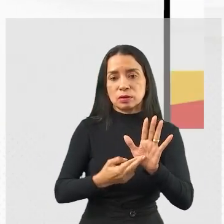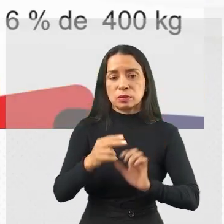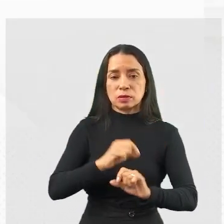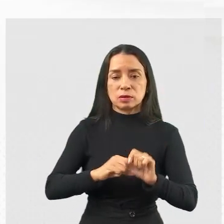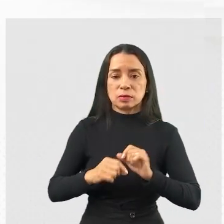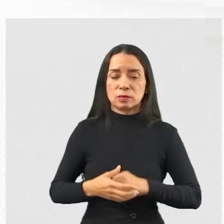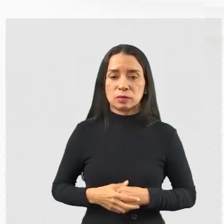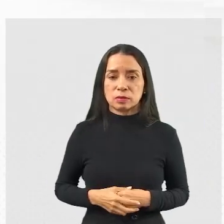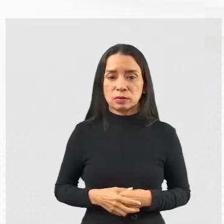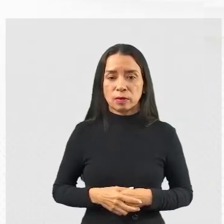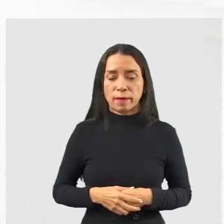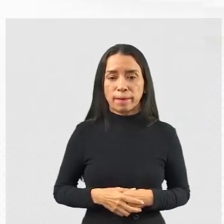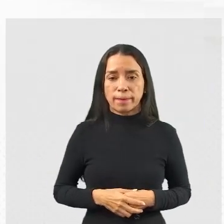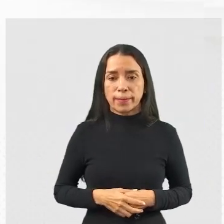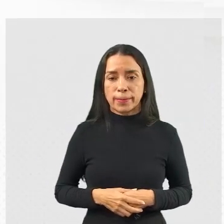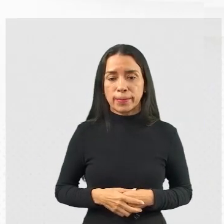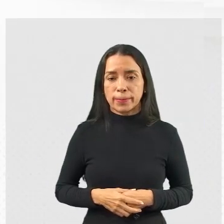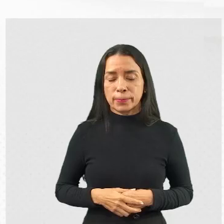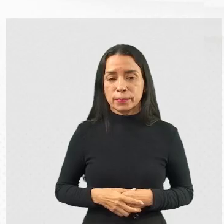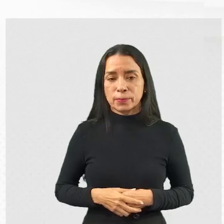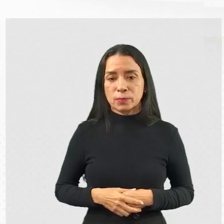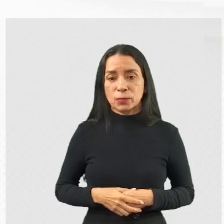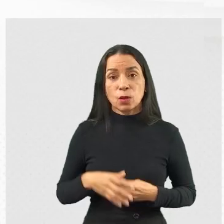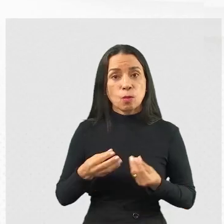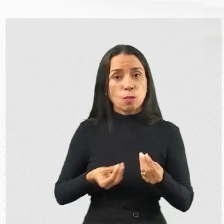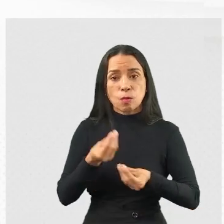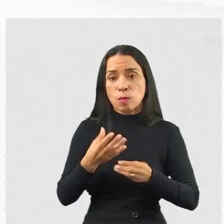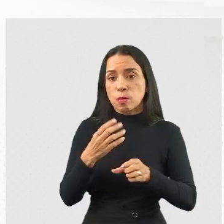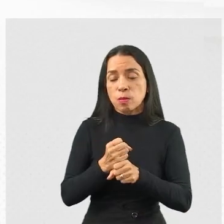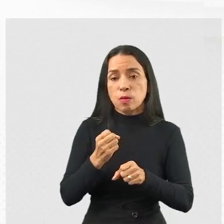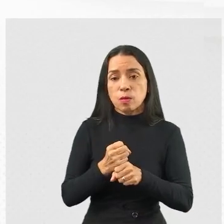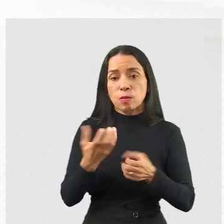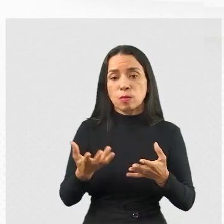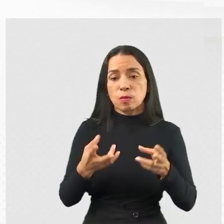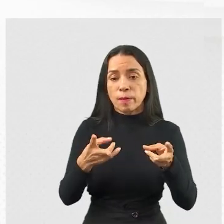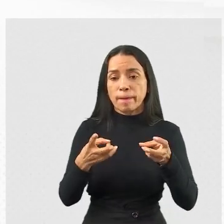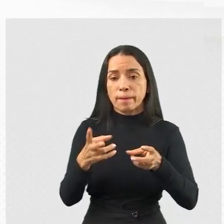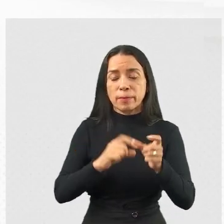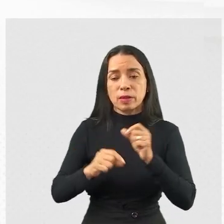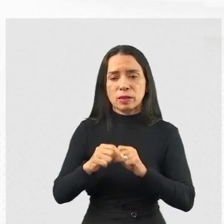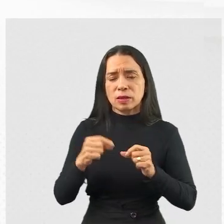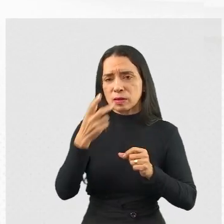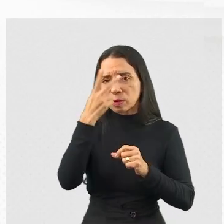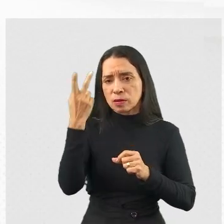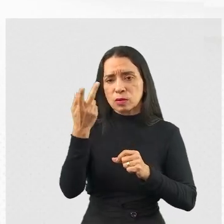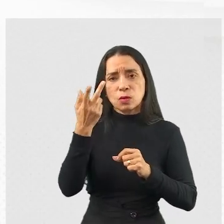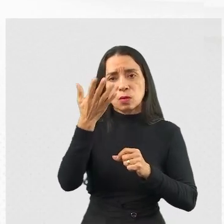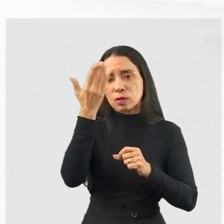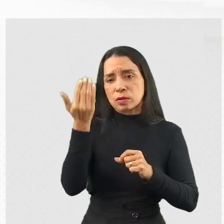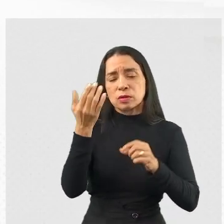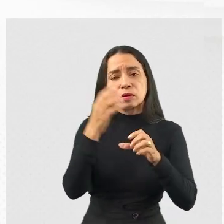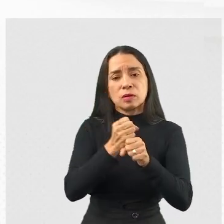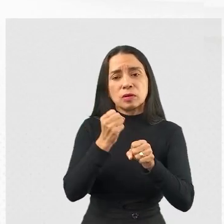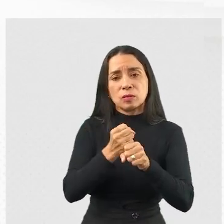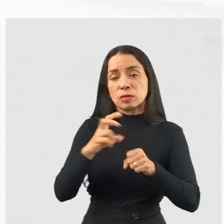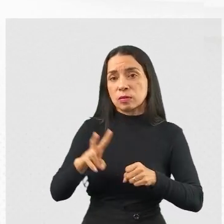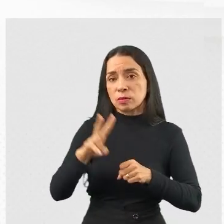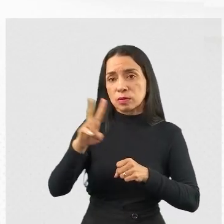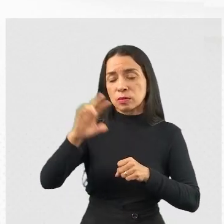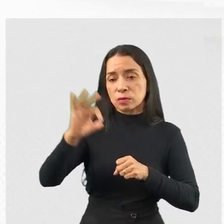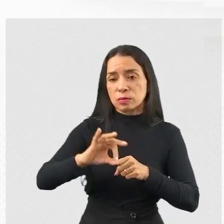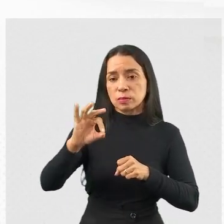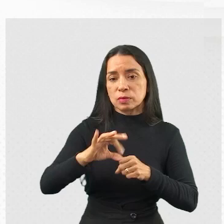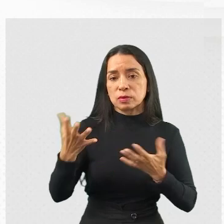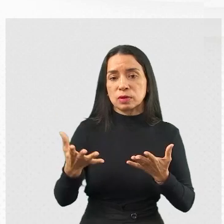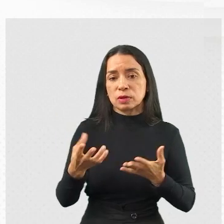representações, certo? Pessoal, como calcula, né? A gente percebe que muita gente não sabe calcular o valor de uma porcentagem. Ah, quanto